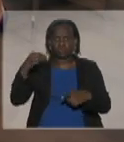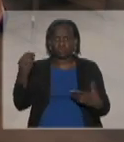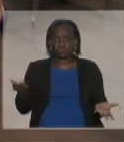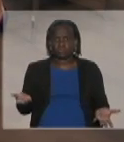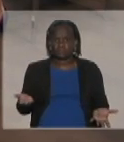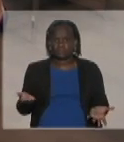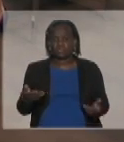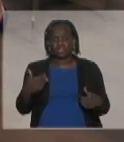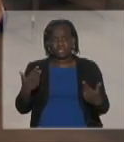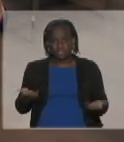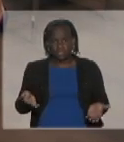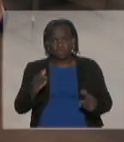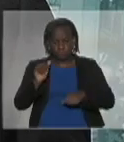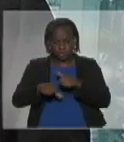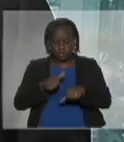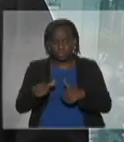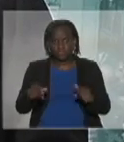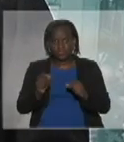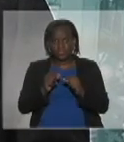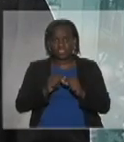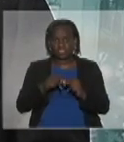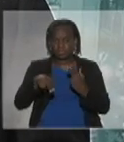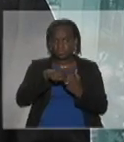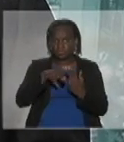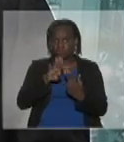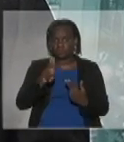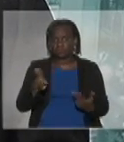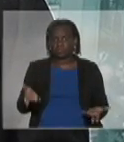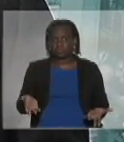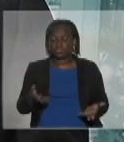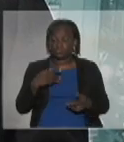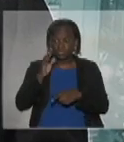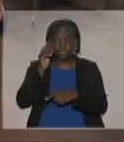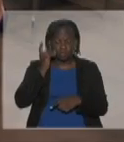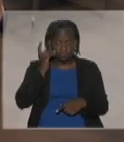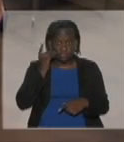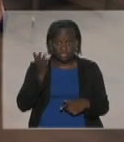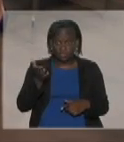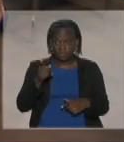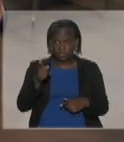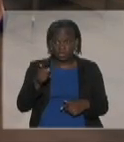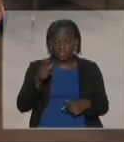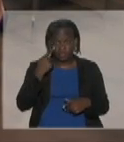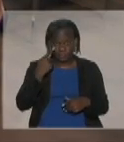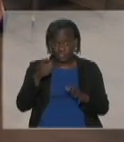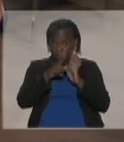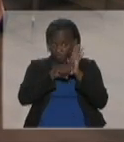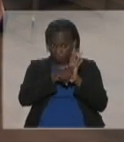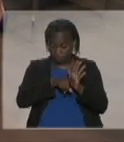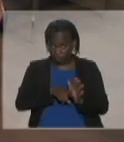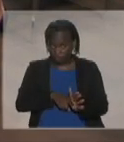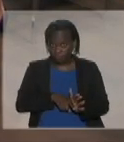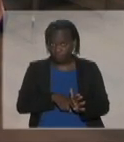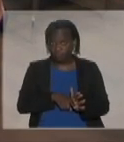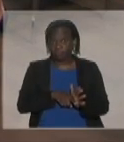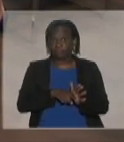as mudanças que foram feitas na sistemática do bilhete único. Deputado Gilberto Palmares, se você